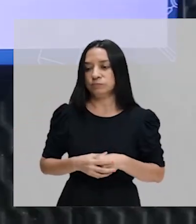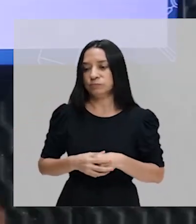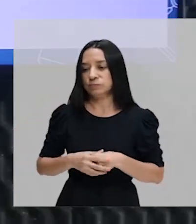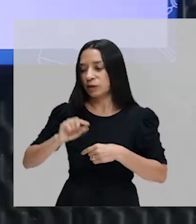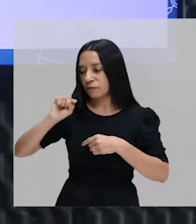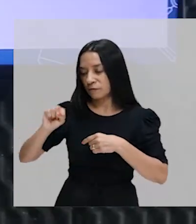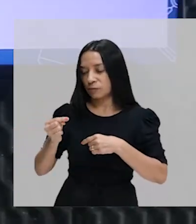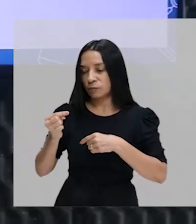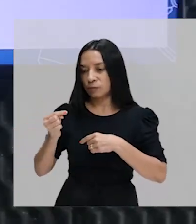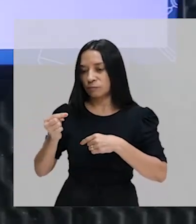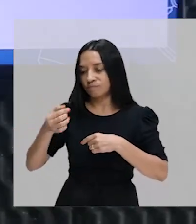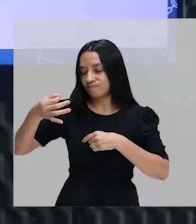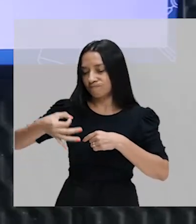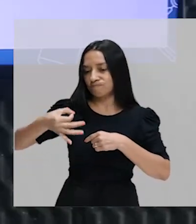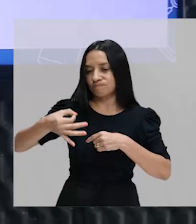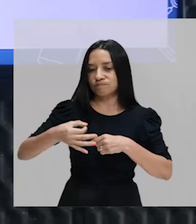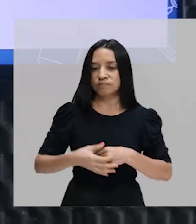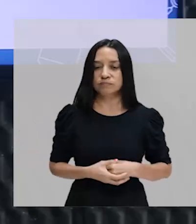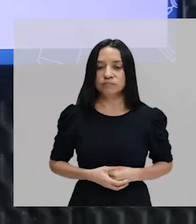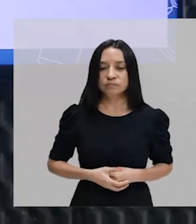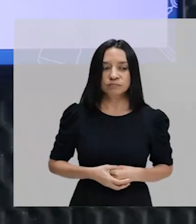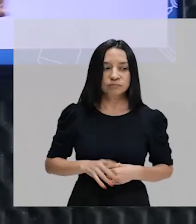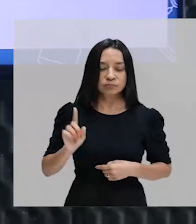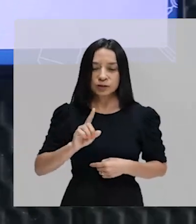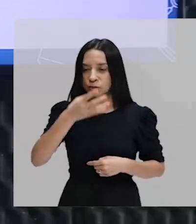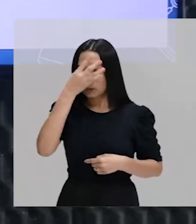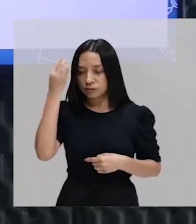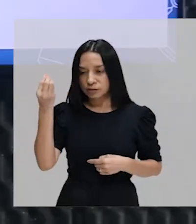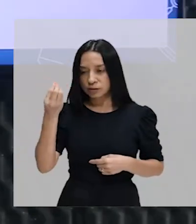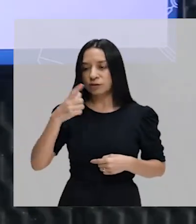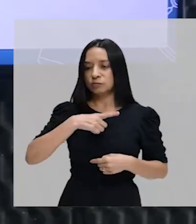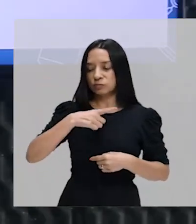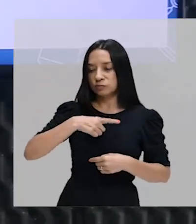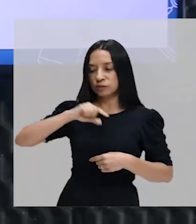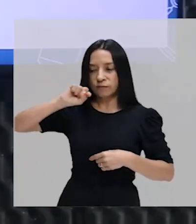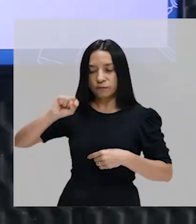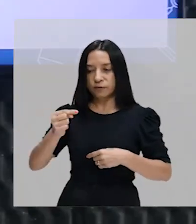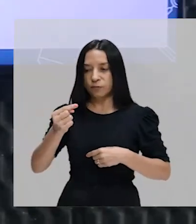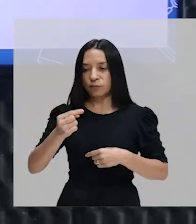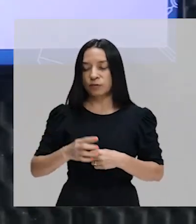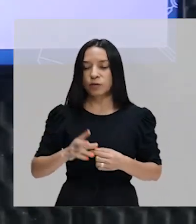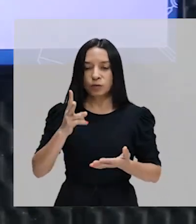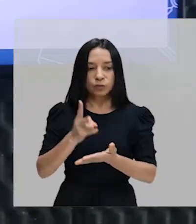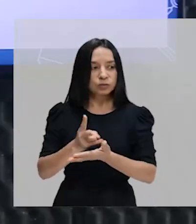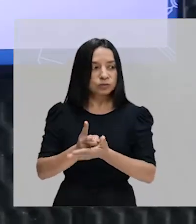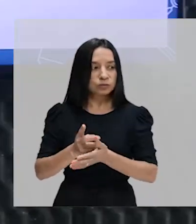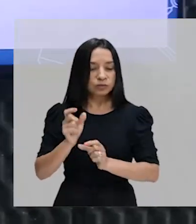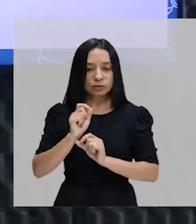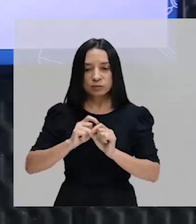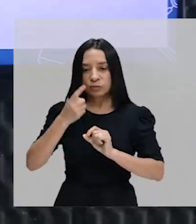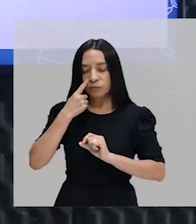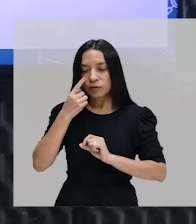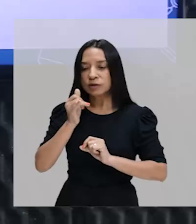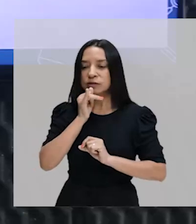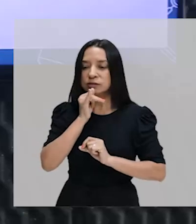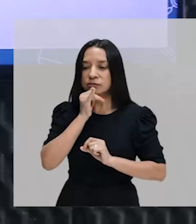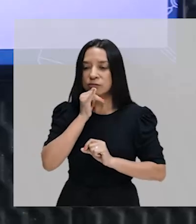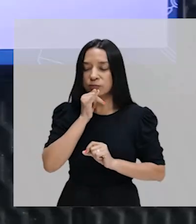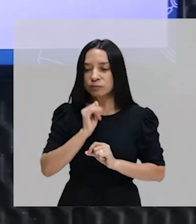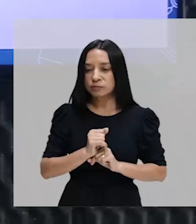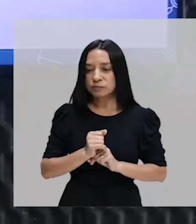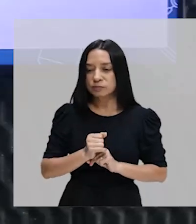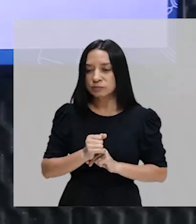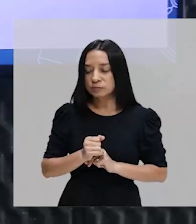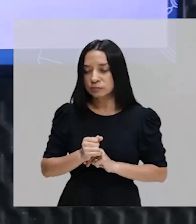tudo certo. Bom, não esquece, tá? Tem a vírgula. Continuando aqui, nós vamos ver exemplos, tá, de